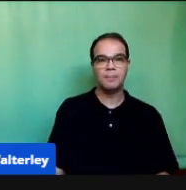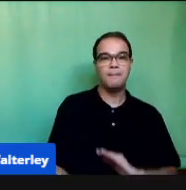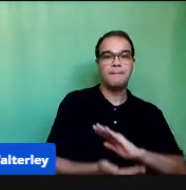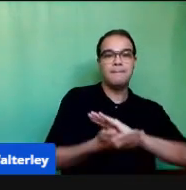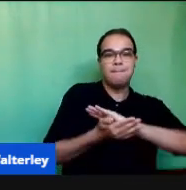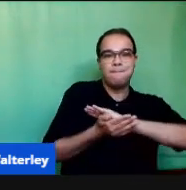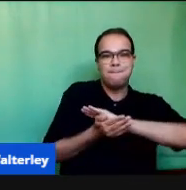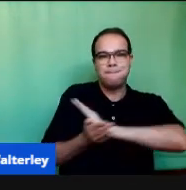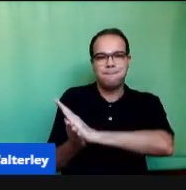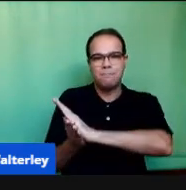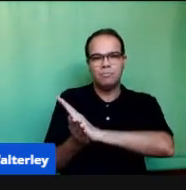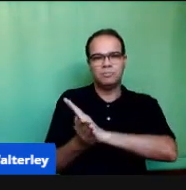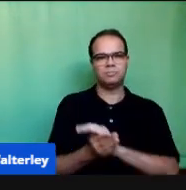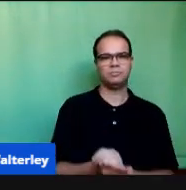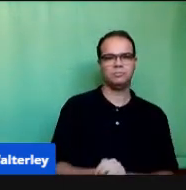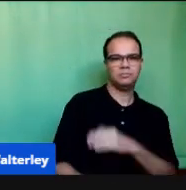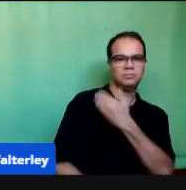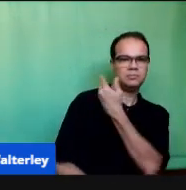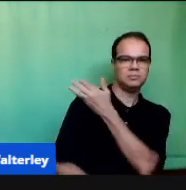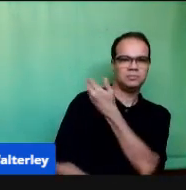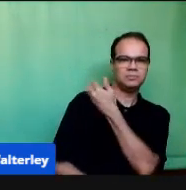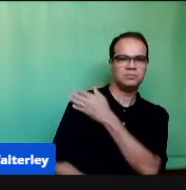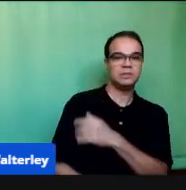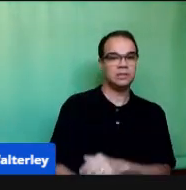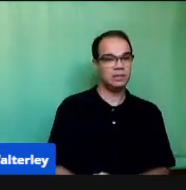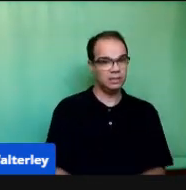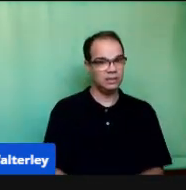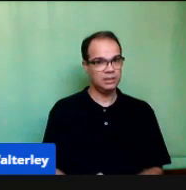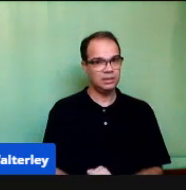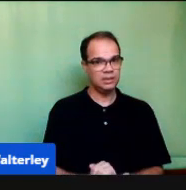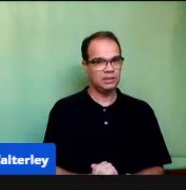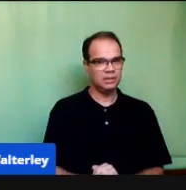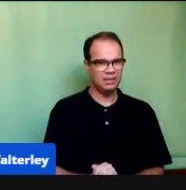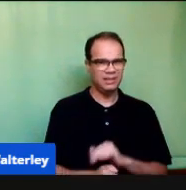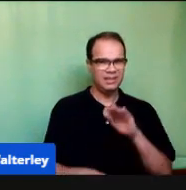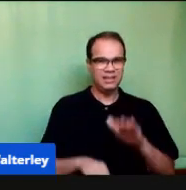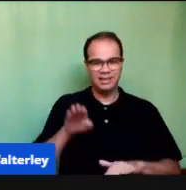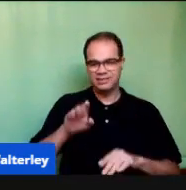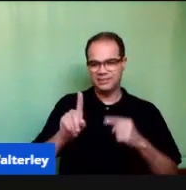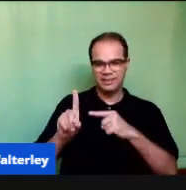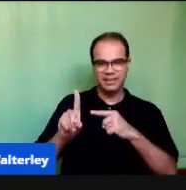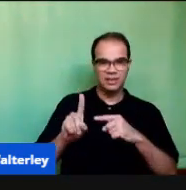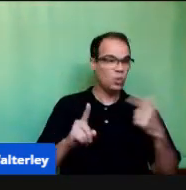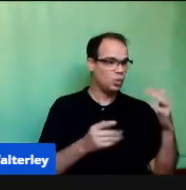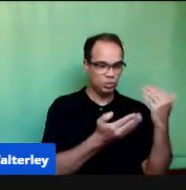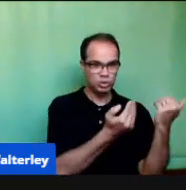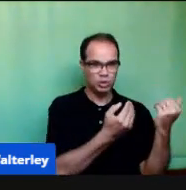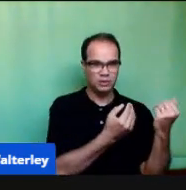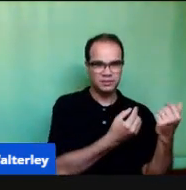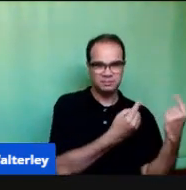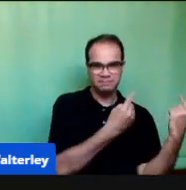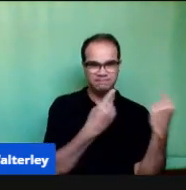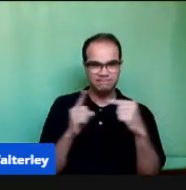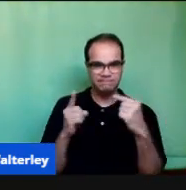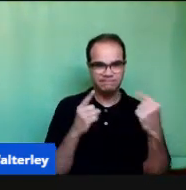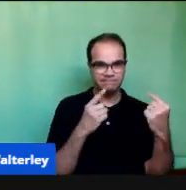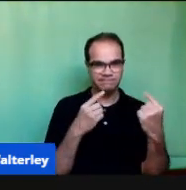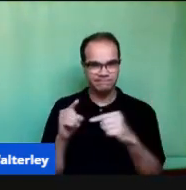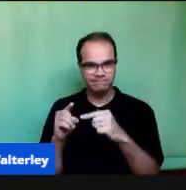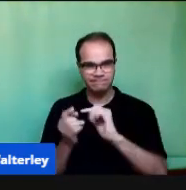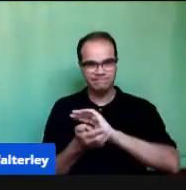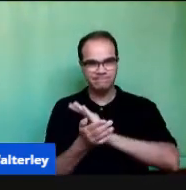temos adolescentes que podem ser cruéis e que vão reproduzir preconceitos, os professores,